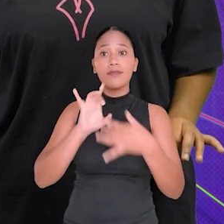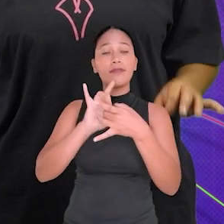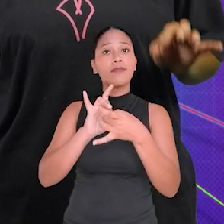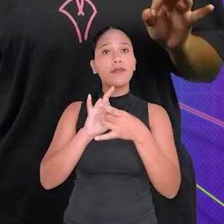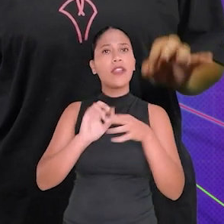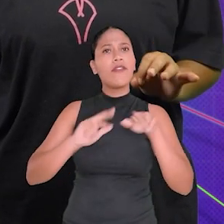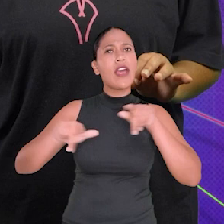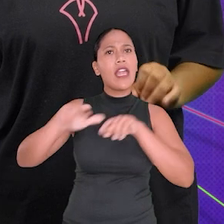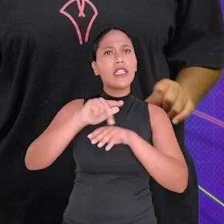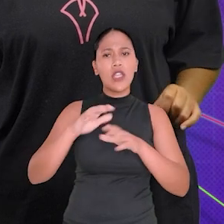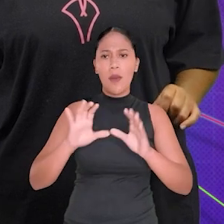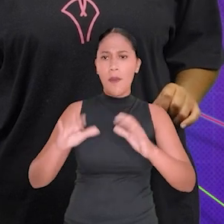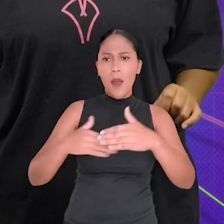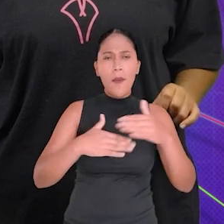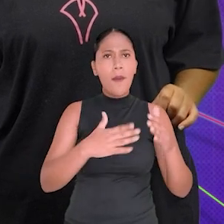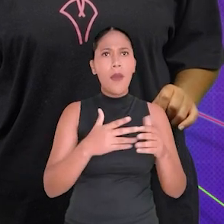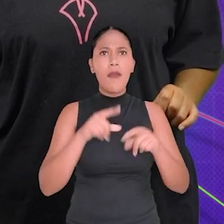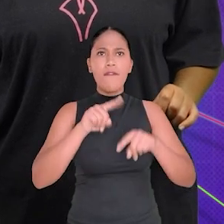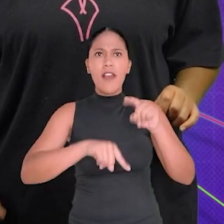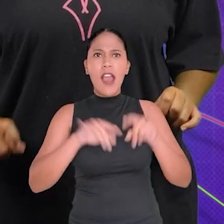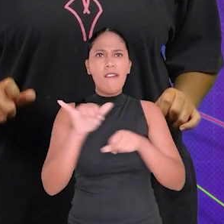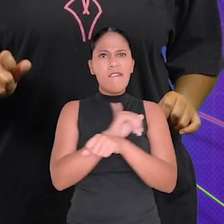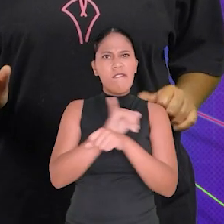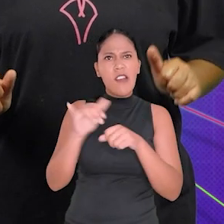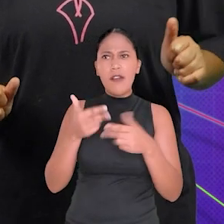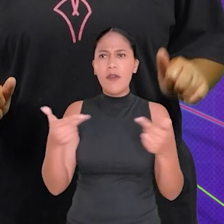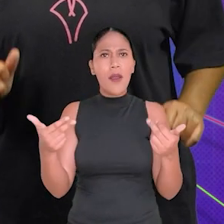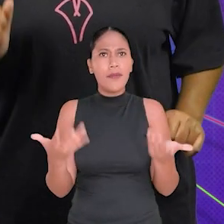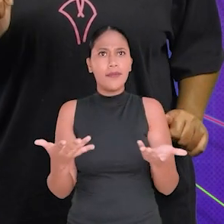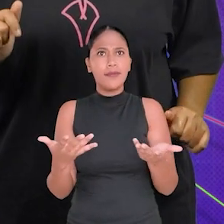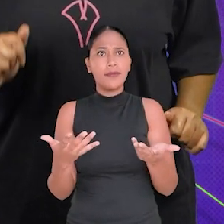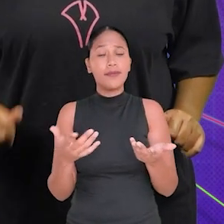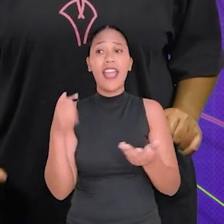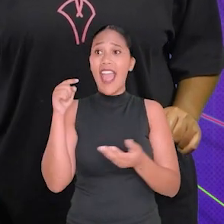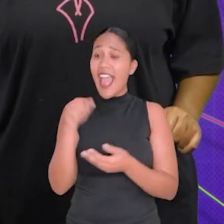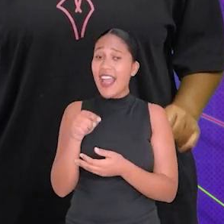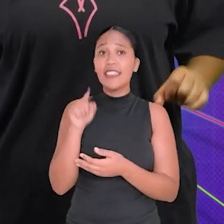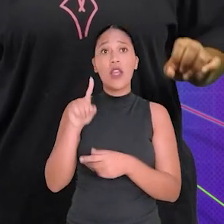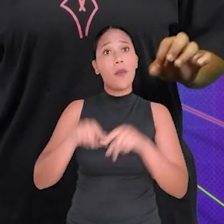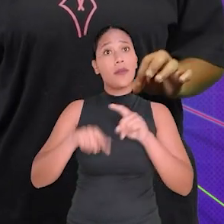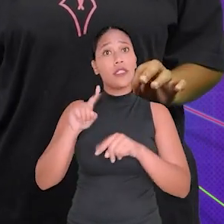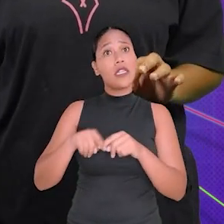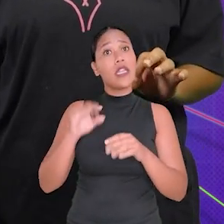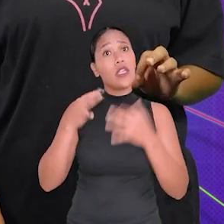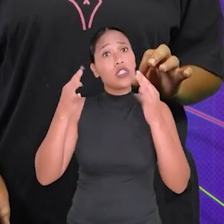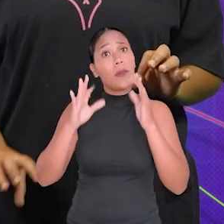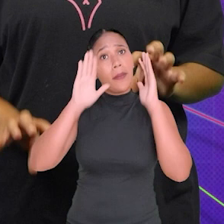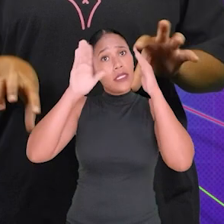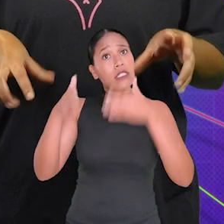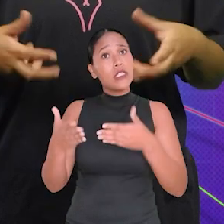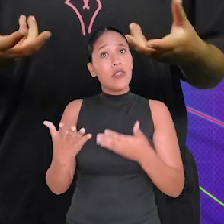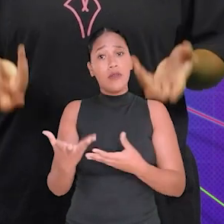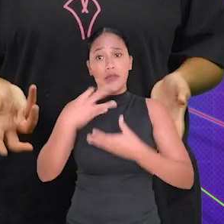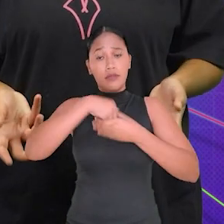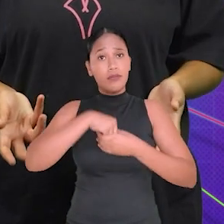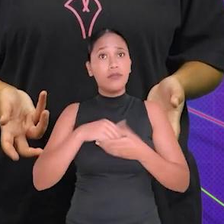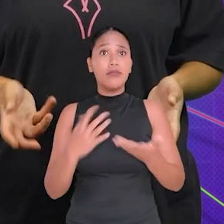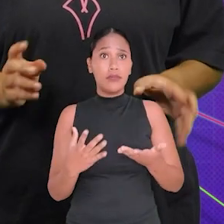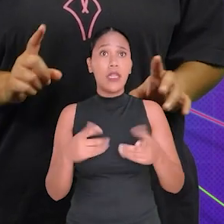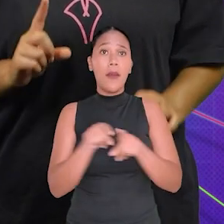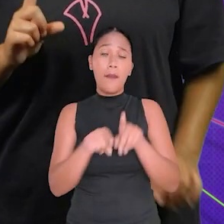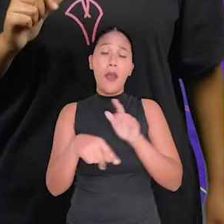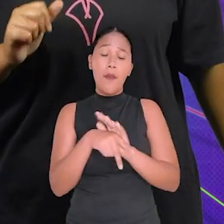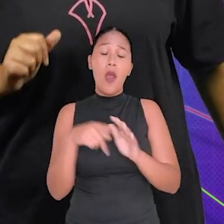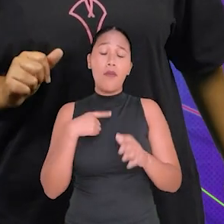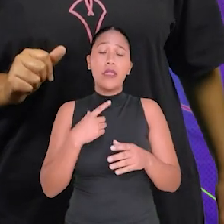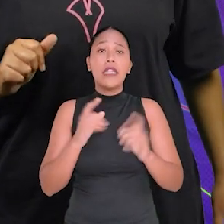podem interagir com diferentes tipos de blocos e objetos, como ferramentas, armas e alimentos. Esses objetos têm uma função específica dentro do jogo,